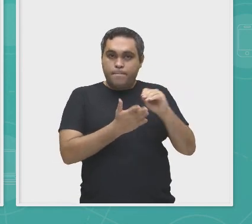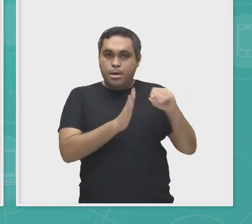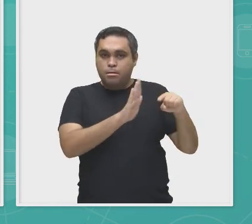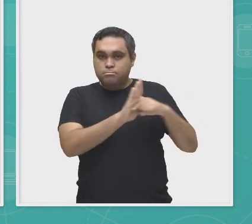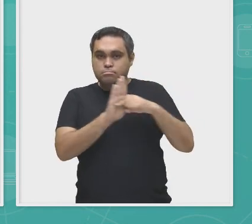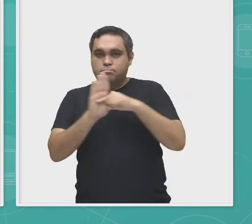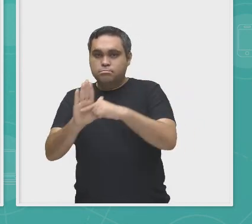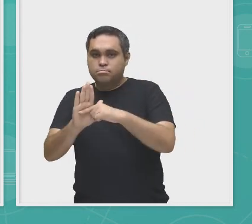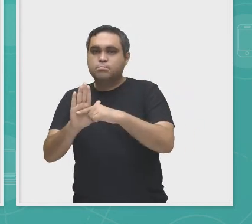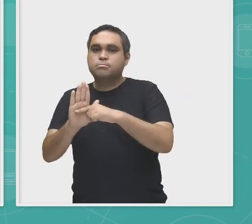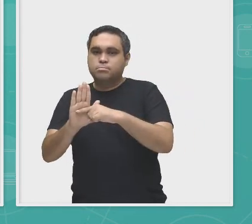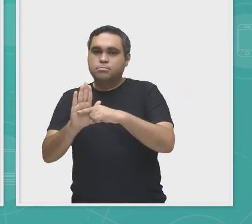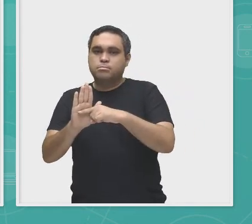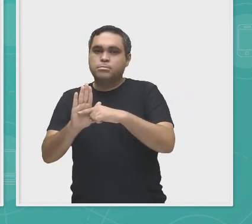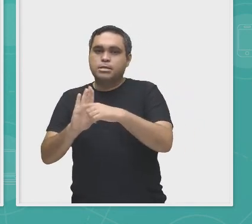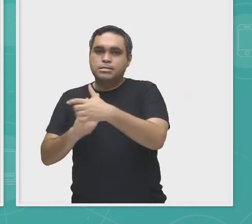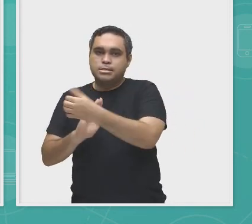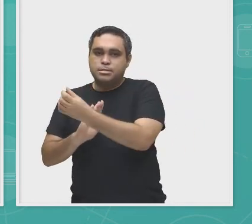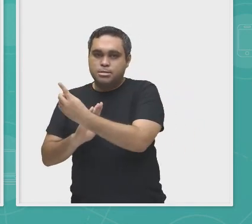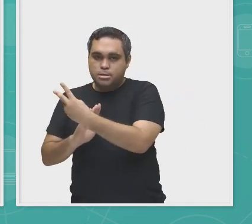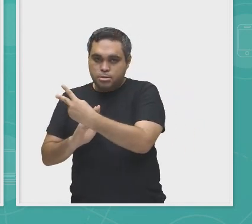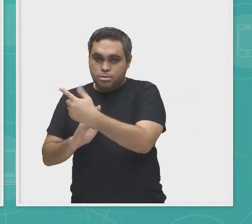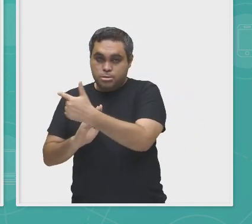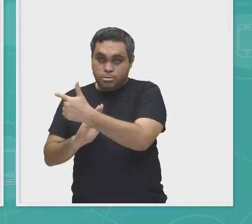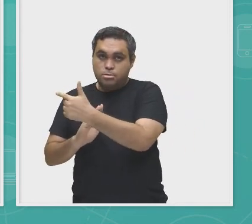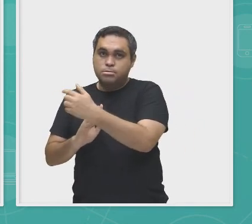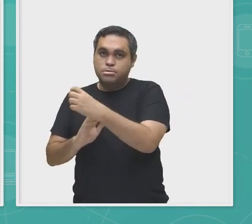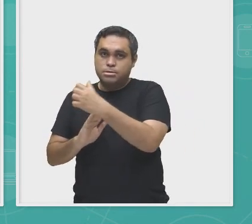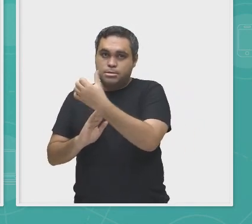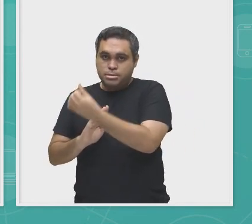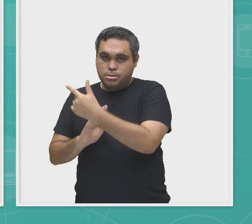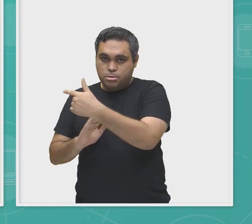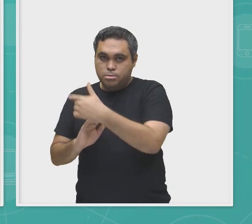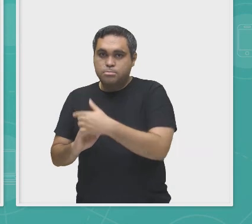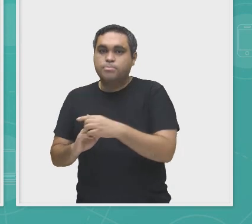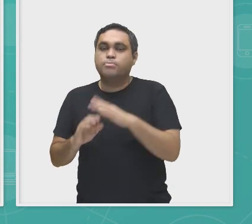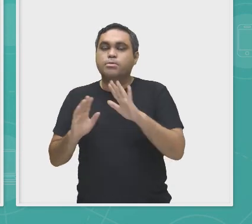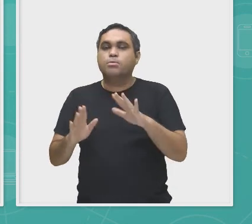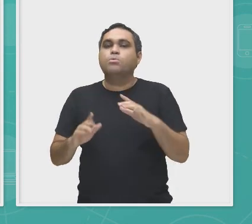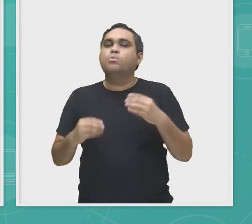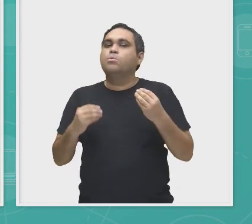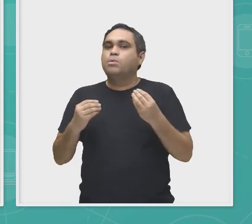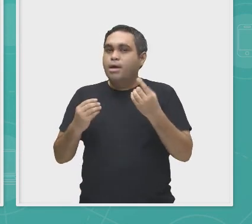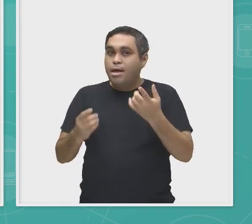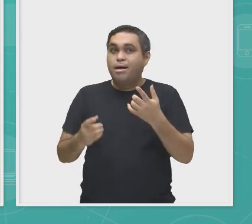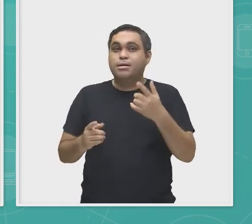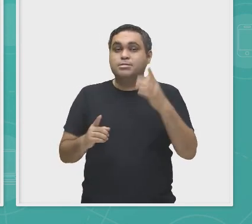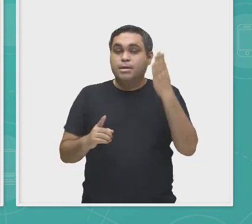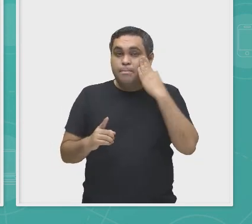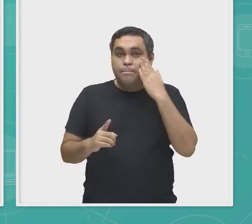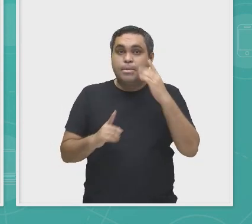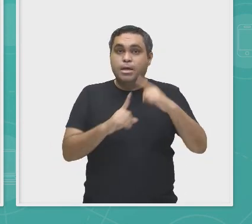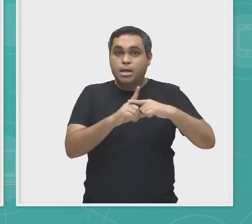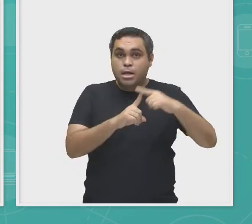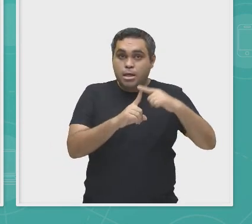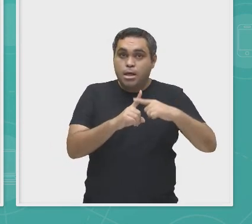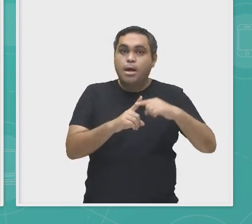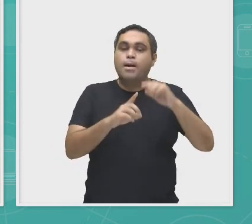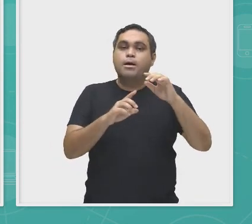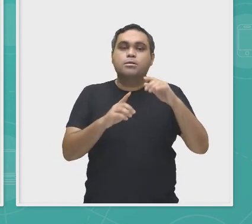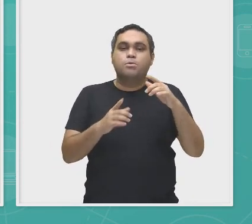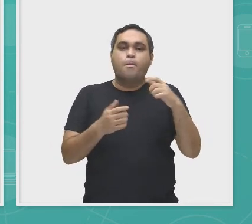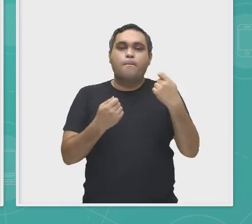eu quero saber a variação, a distância que foi andada, por isso que está aqui só os 62 graus, perfeito? Muito bem.